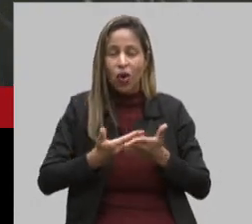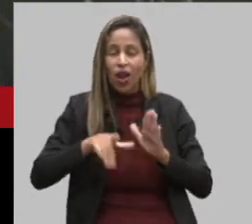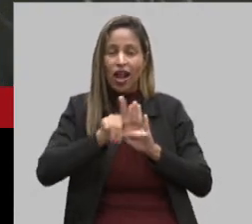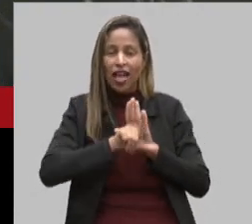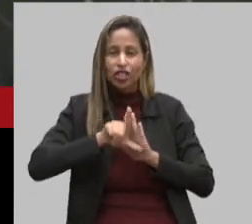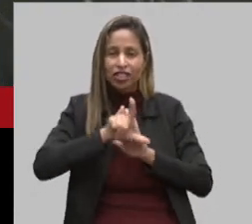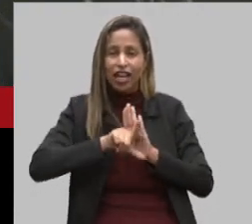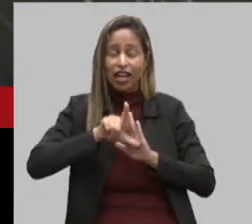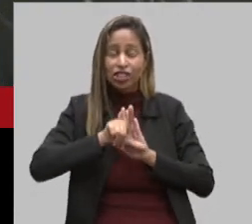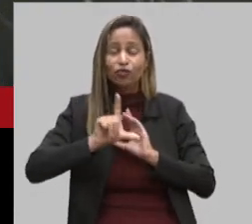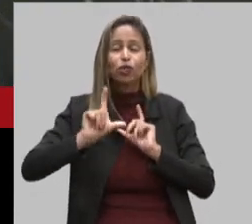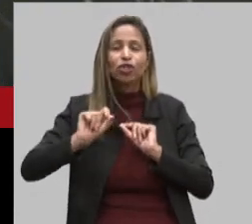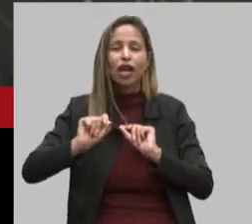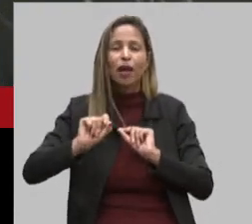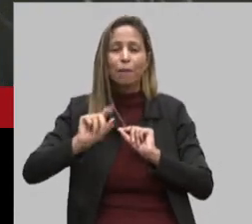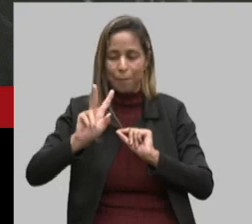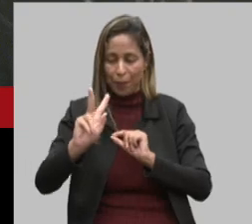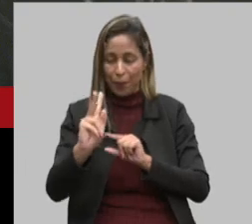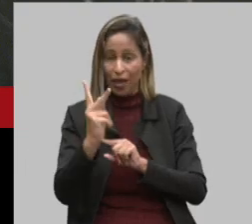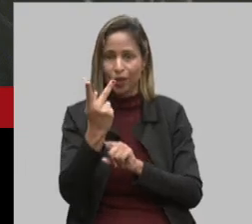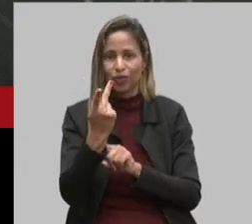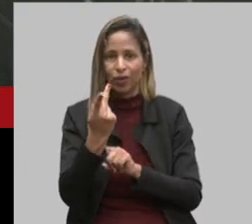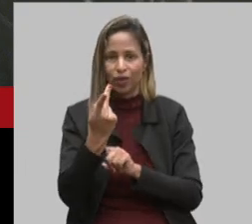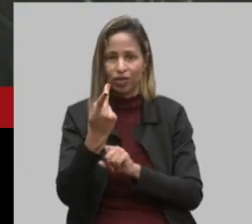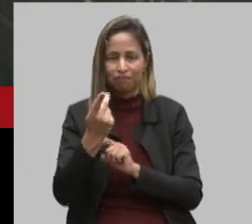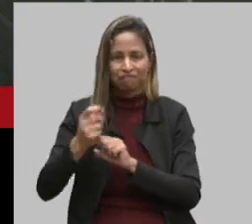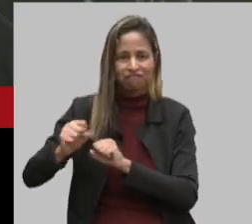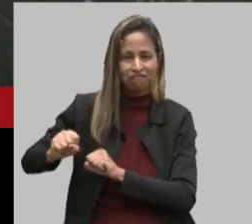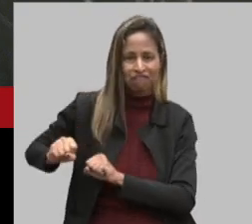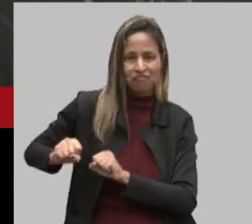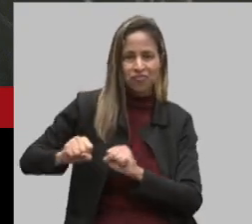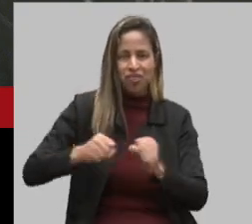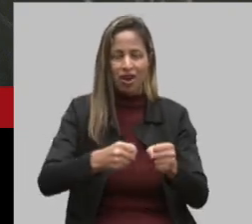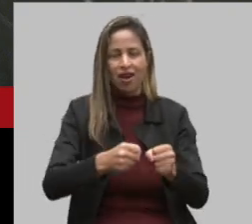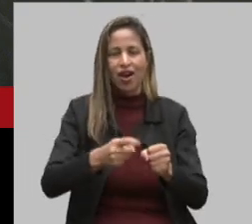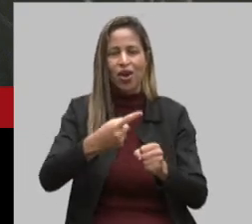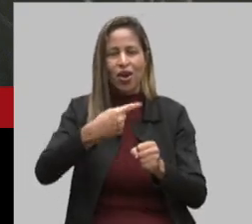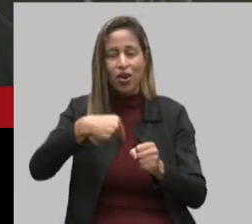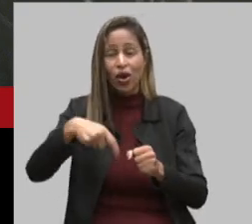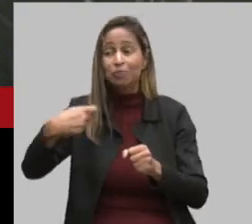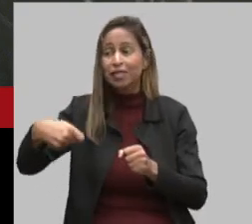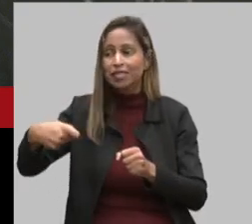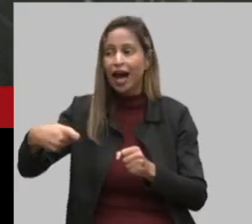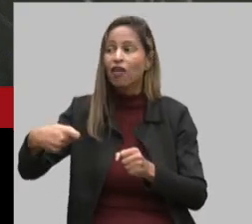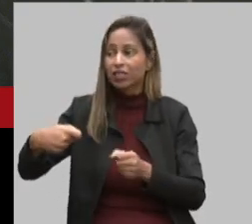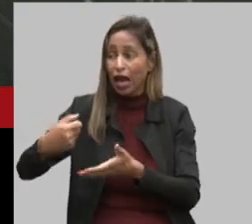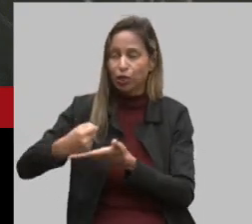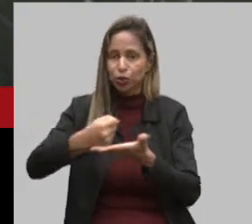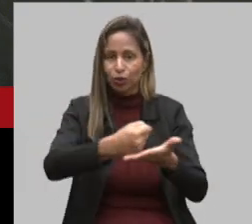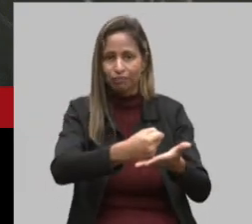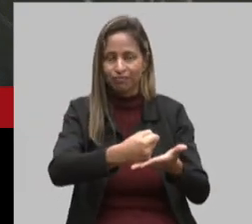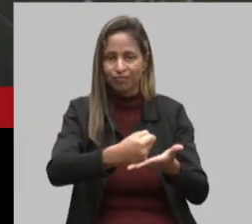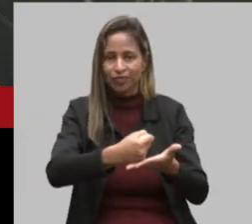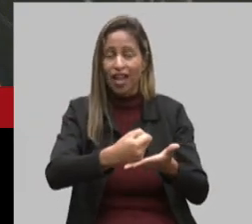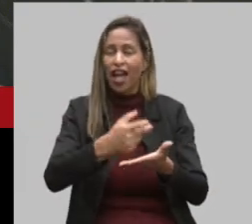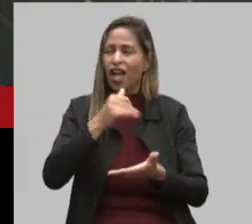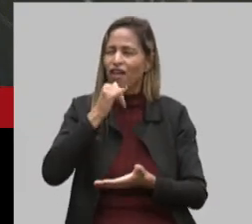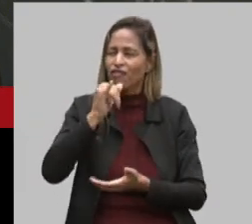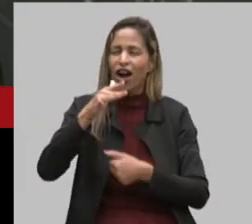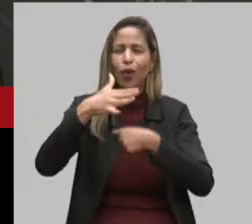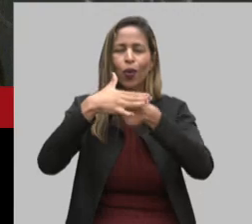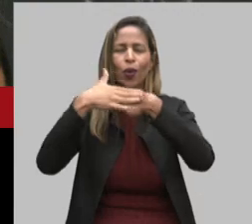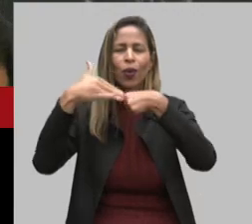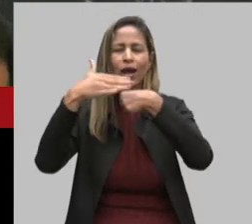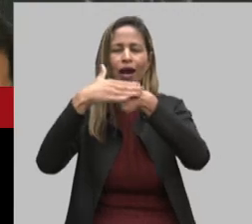Belo Horizonte que trouxe todo o suporte do qual nós precisávamos tanto me dirijo com carinho e